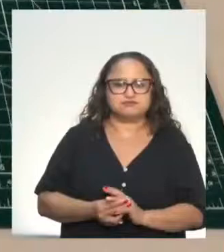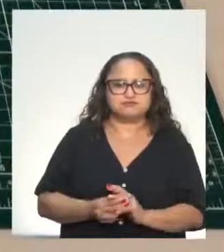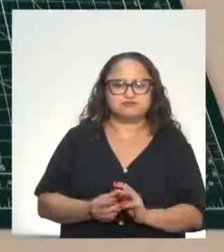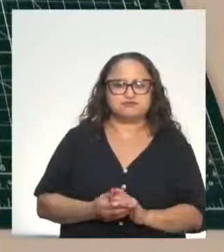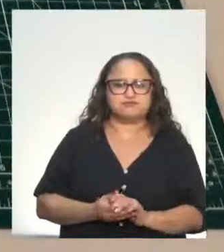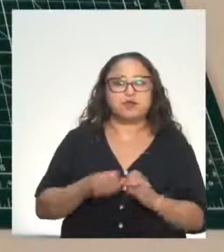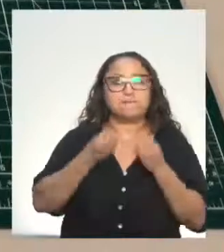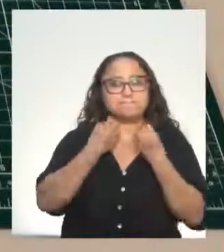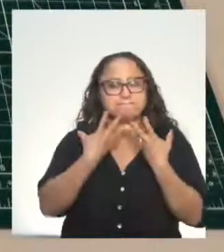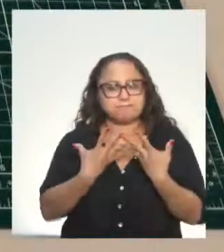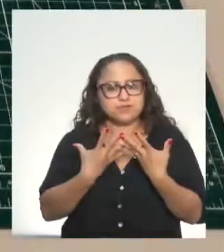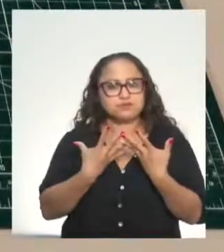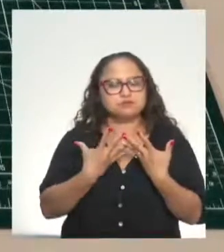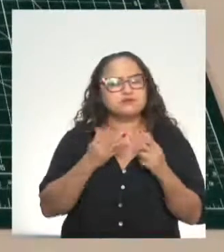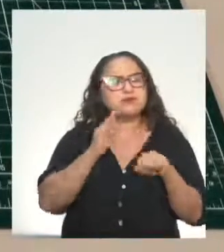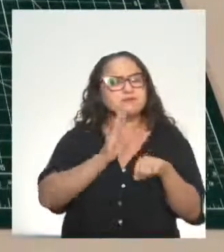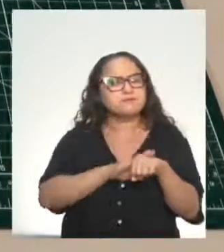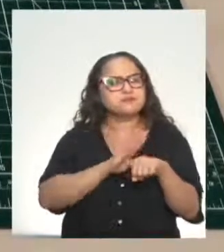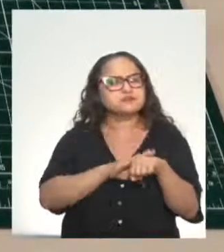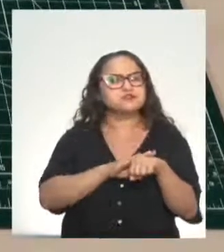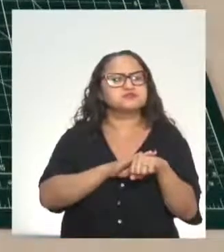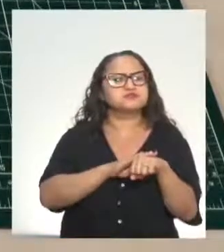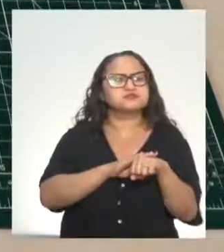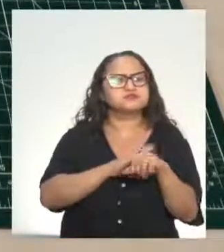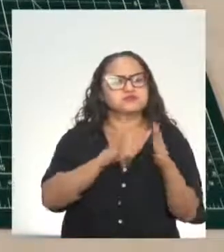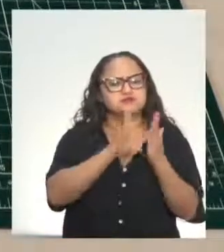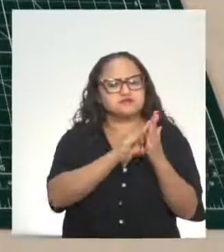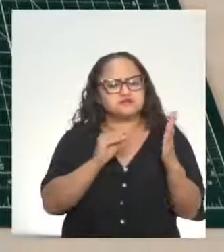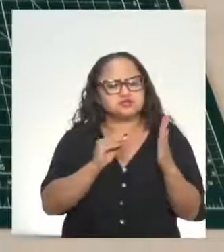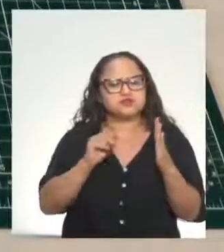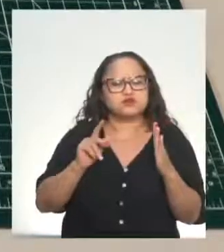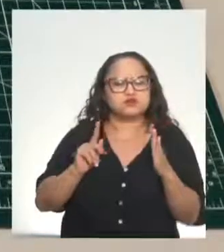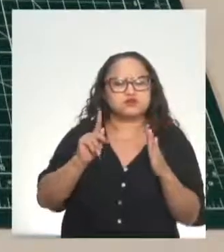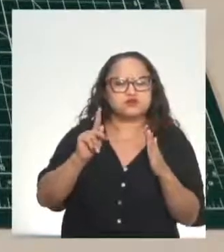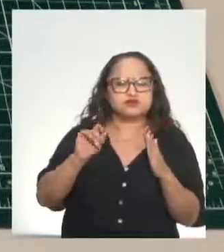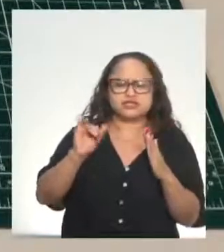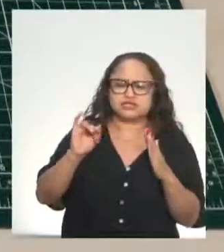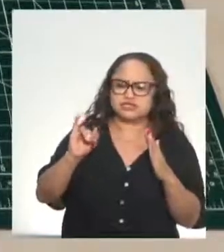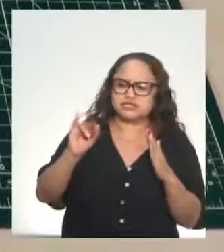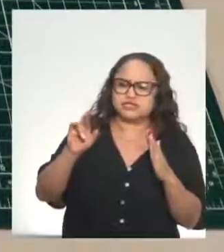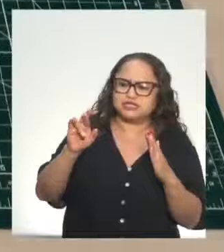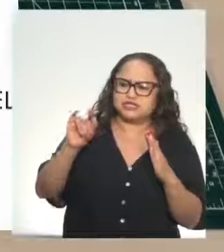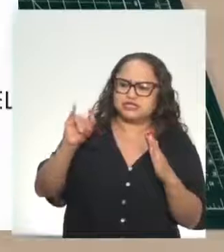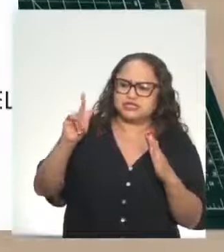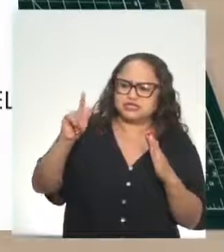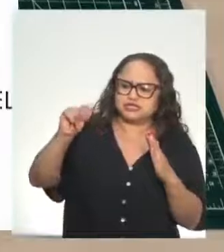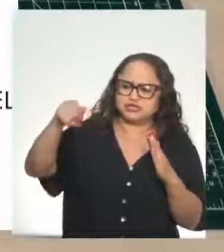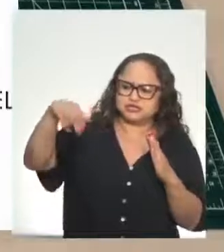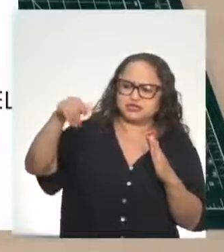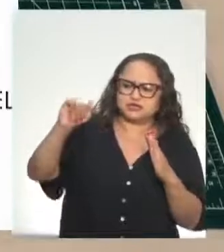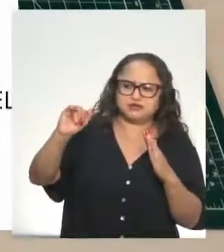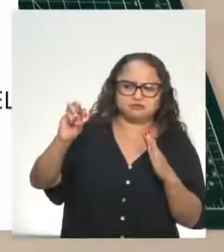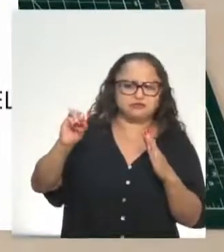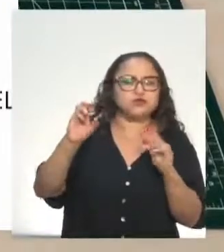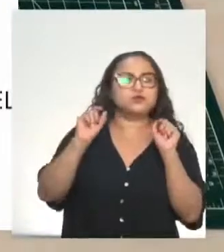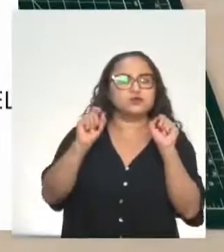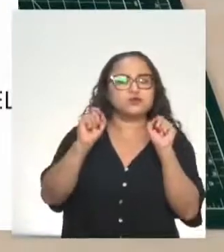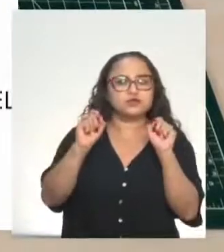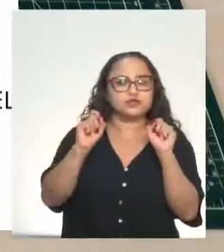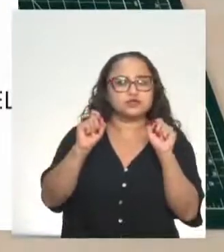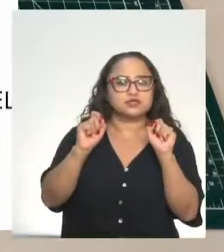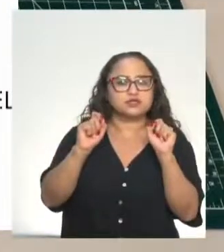Bem, pessoal, para podermos fazer o kirigami de hoje, no formato de coração, vamos utilizar a tesoura, o ideal é que seja sem